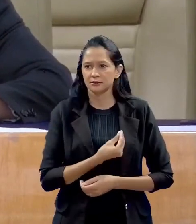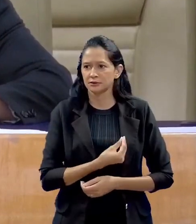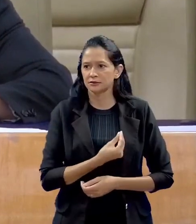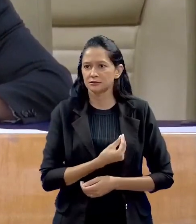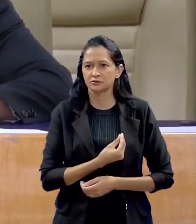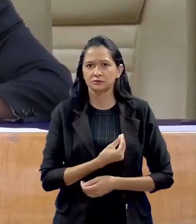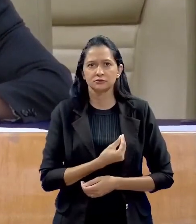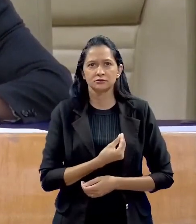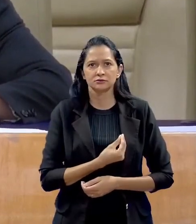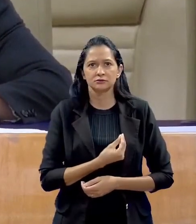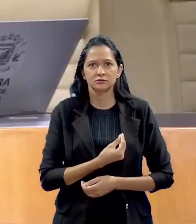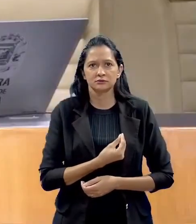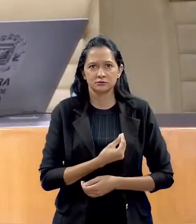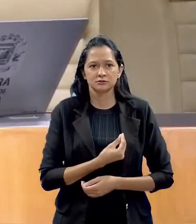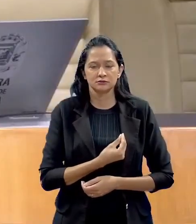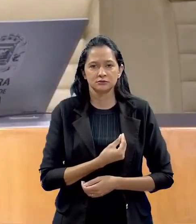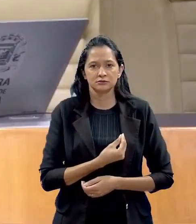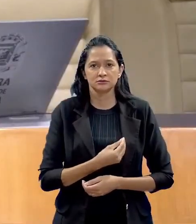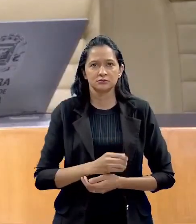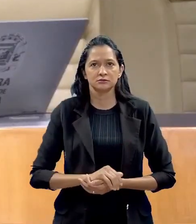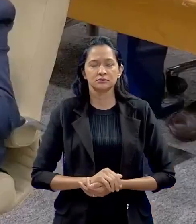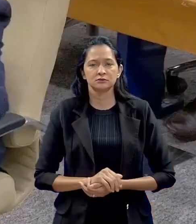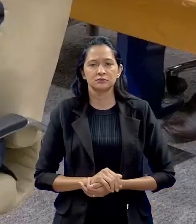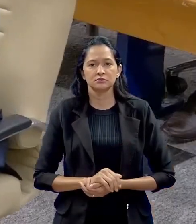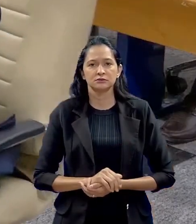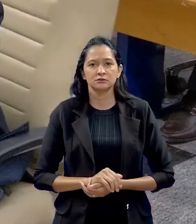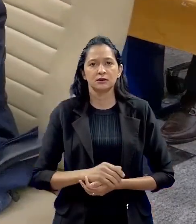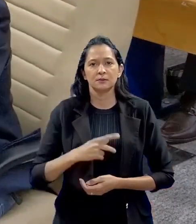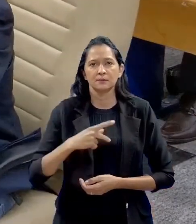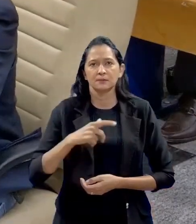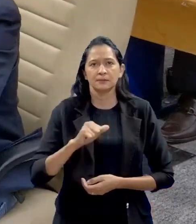Posso ler? Questão de ordem, vereador Paulo Magalhães.